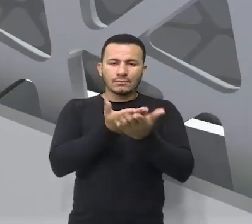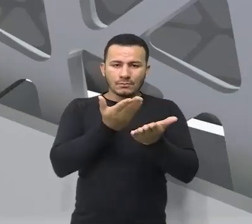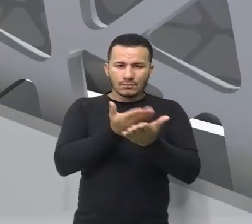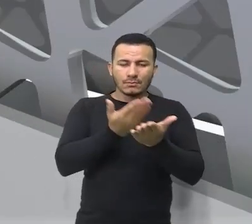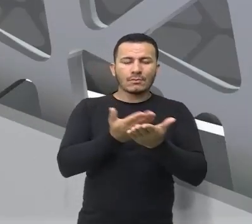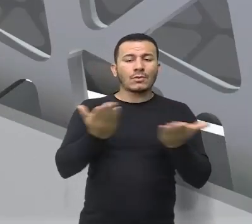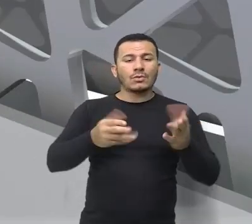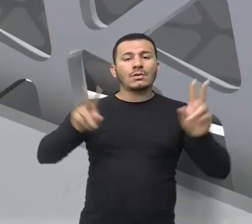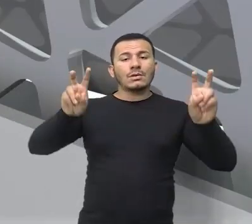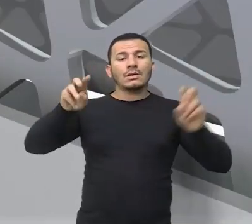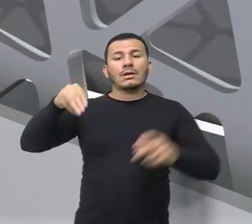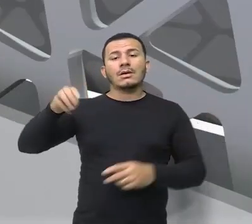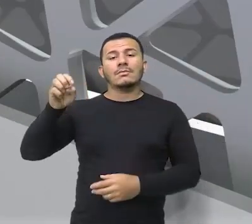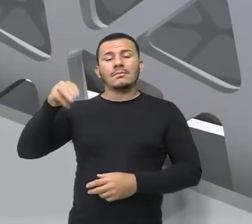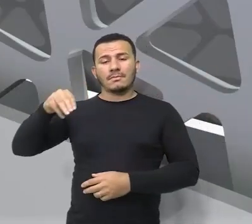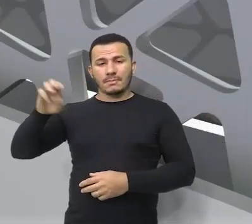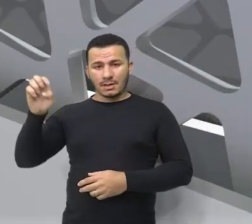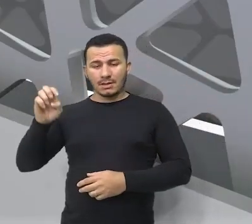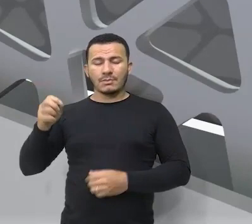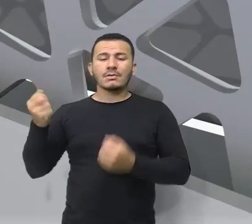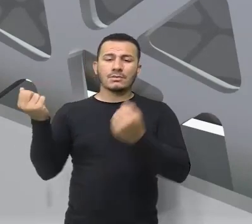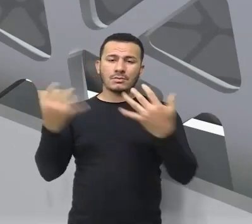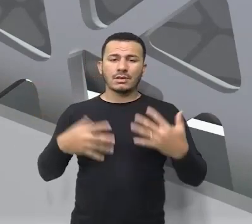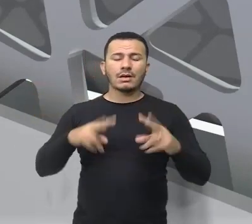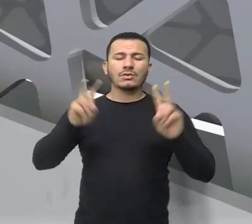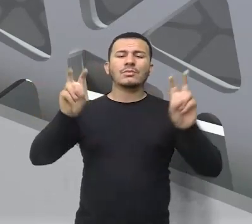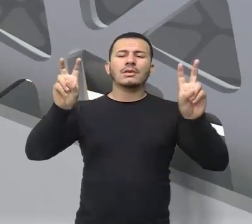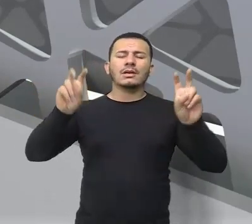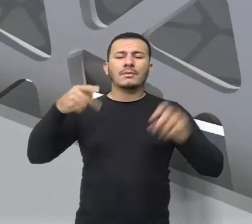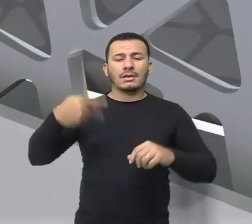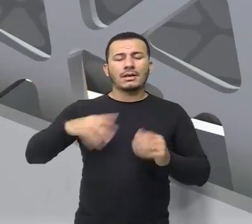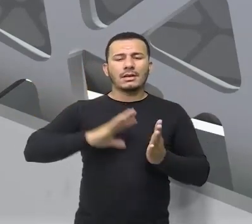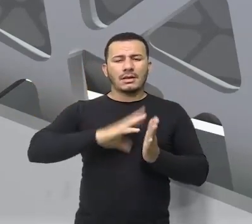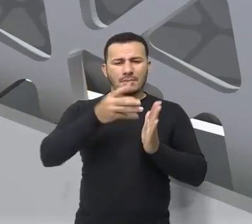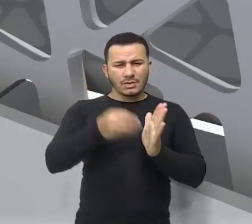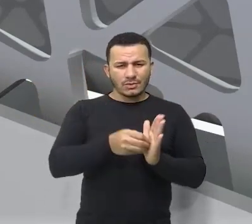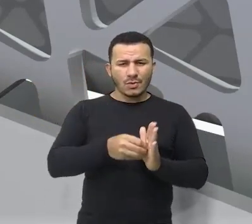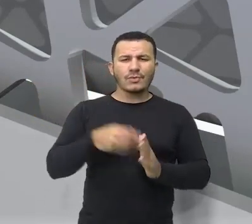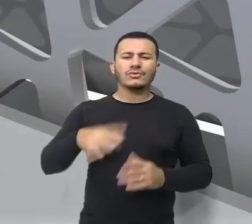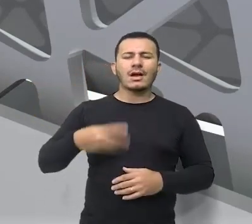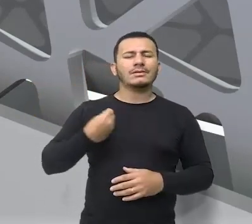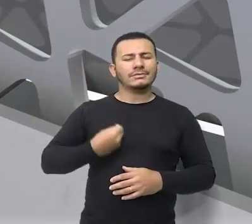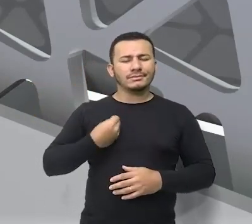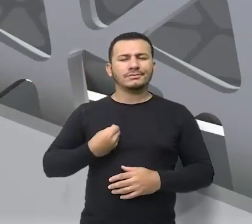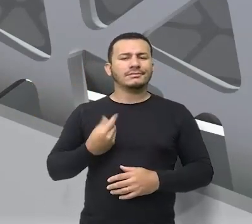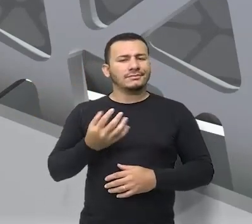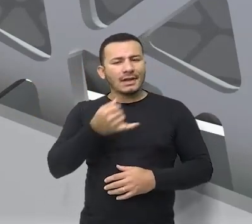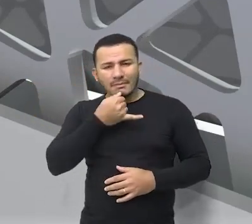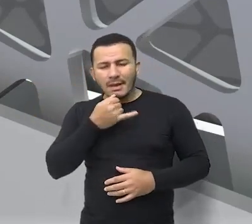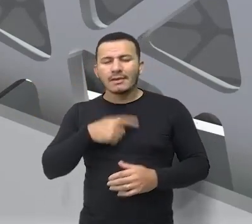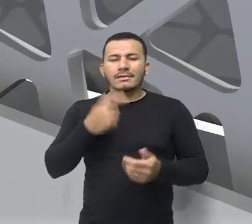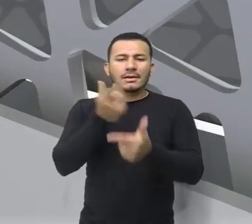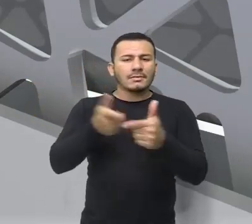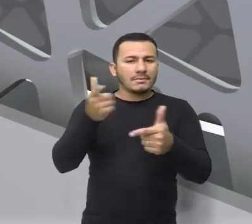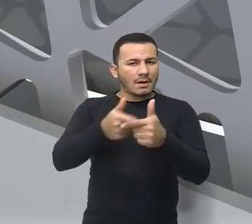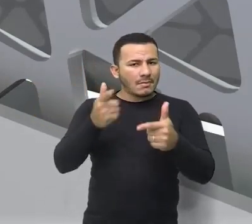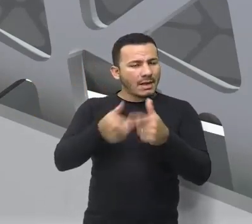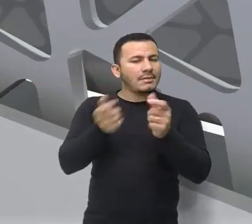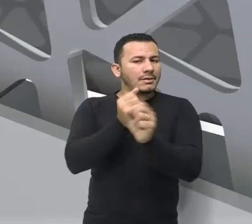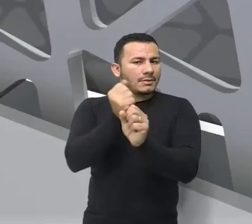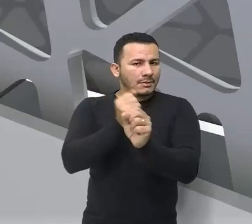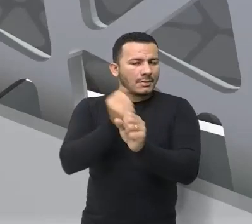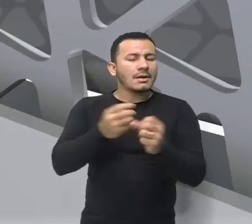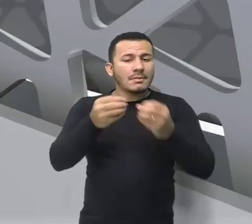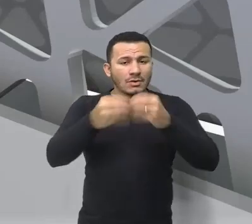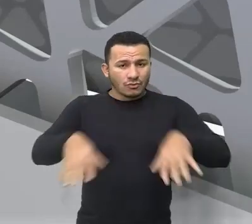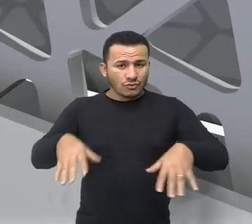para falar sobre uma questão amazônica presente aí, que é uma problemática que ameaça a sua